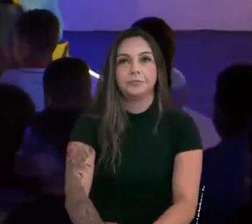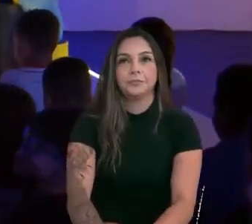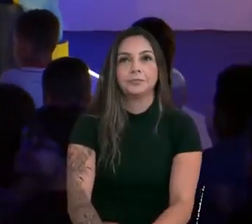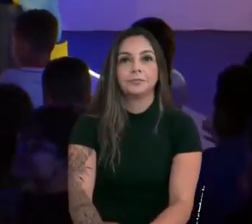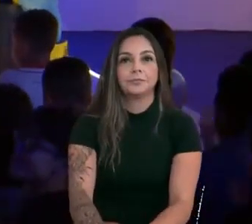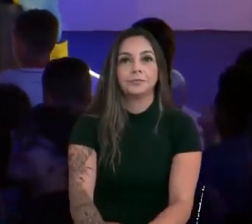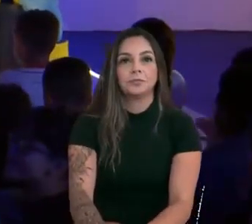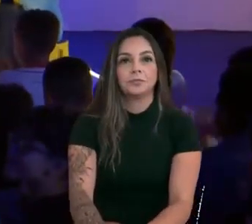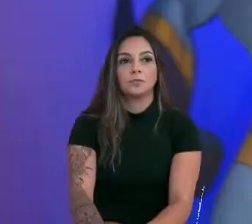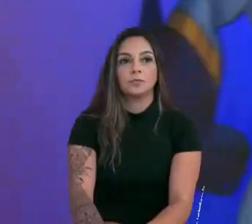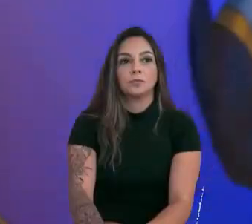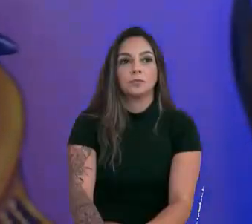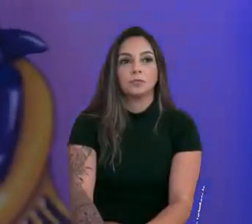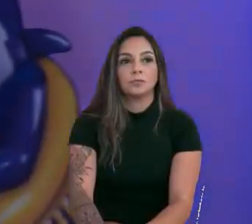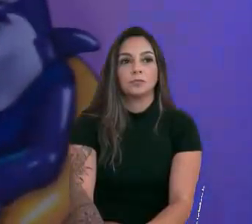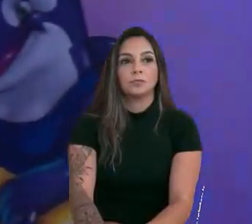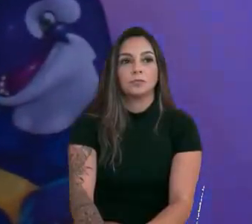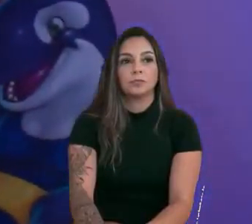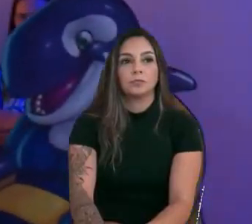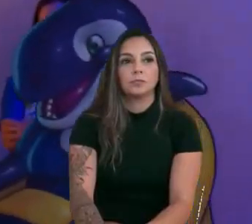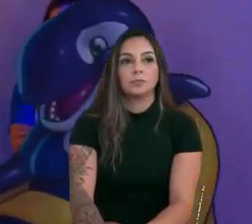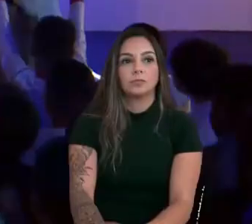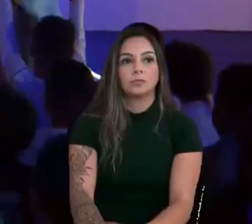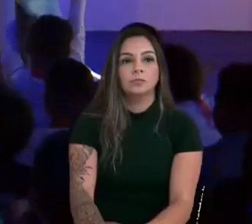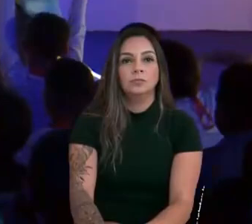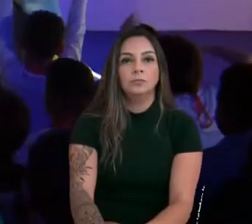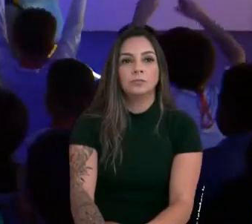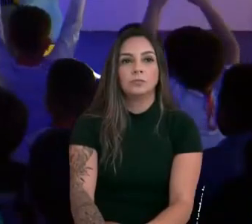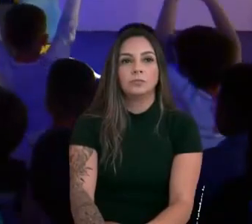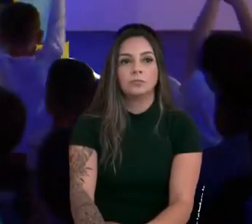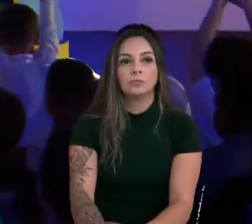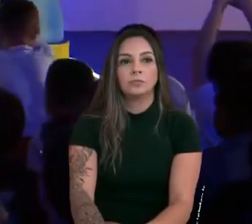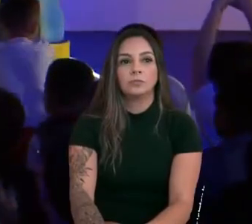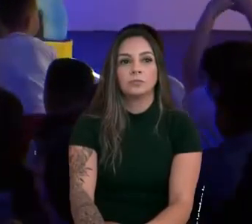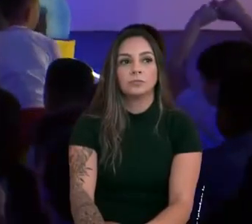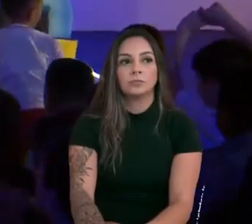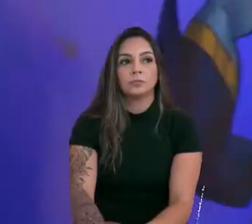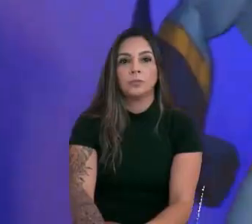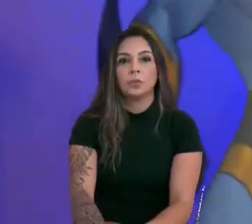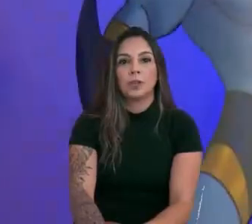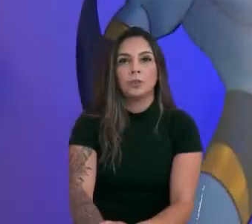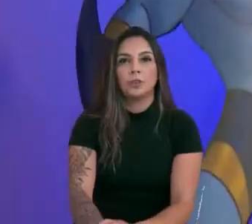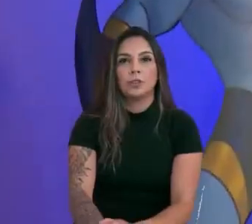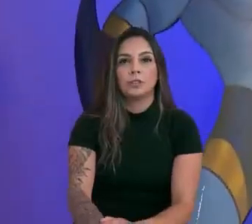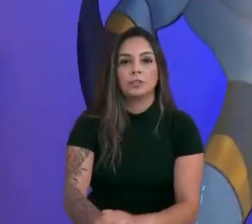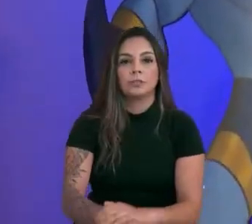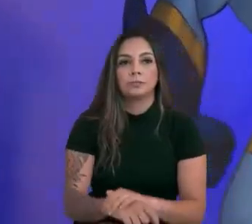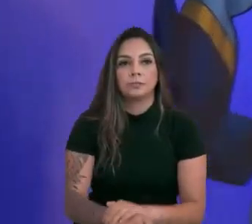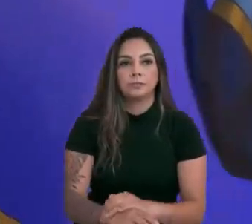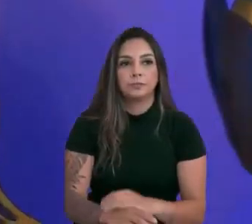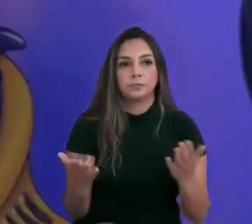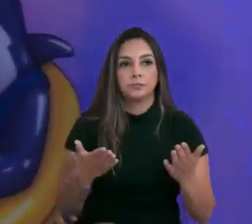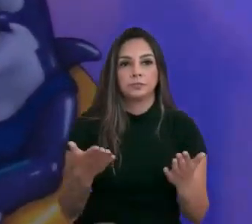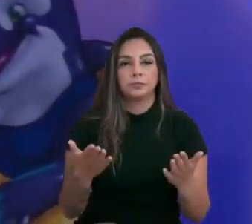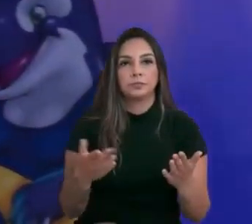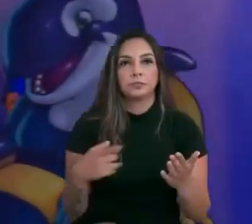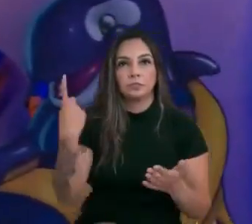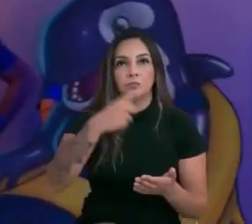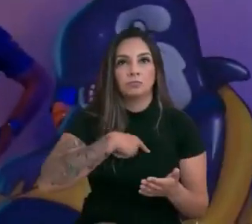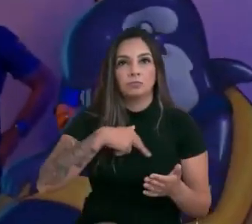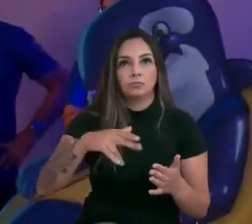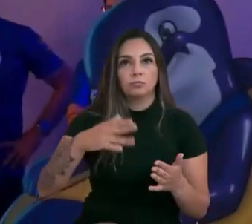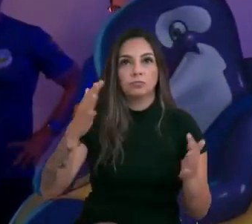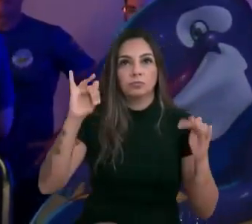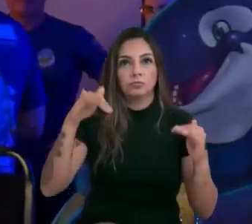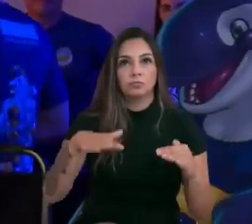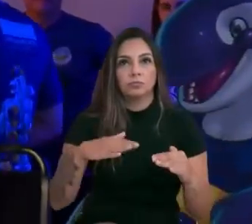Vocês estão gostando, pessoal? Tudo bem! Agora, nós já vamos caminhar para a